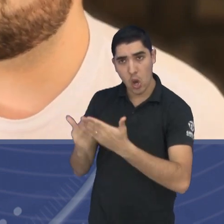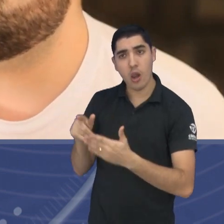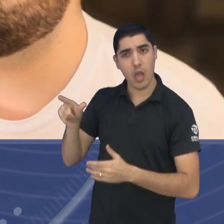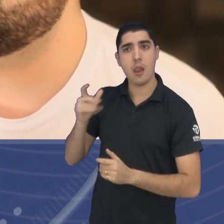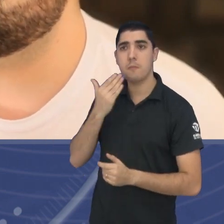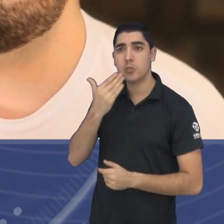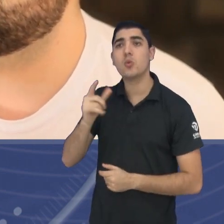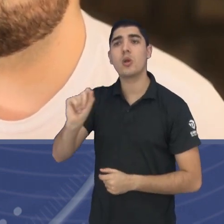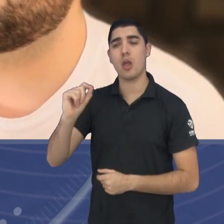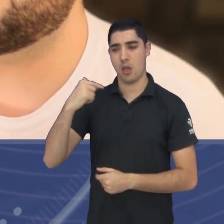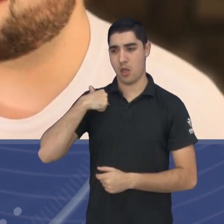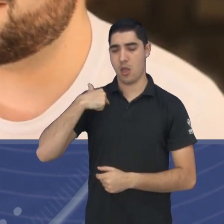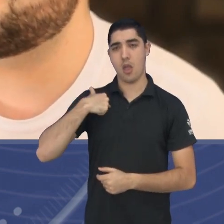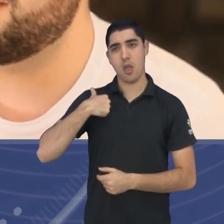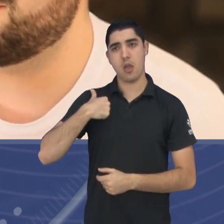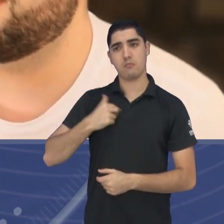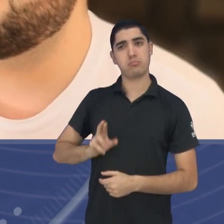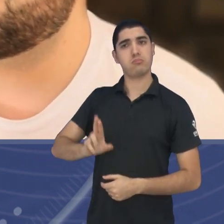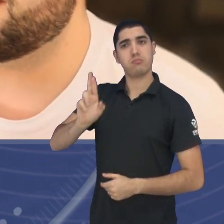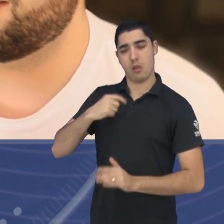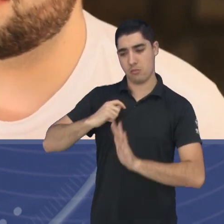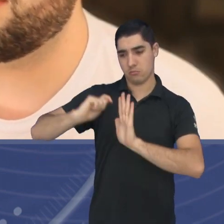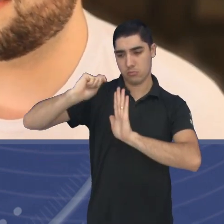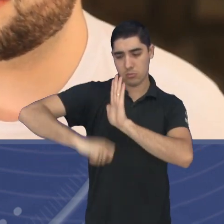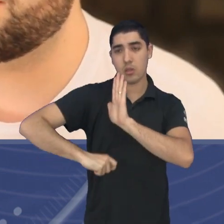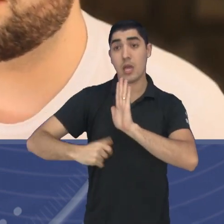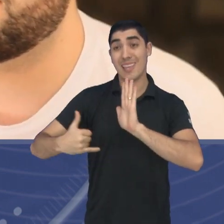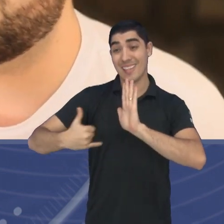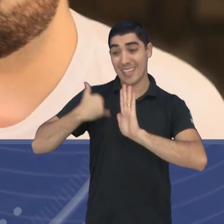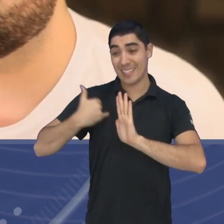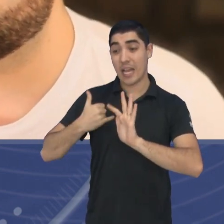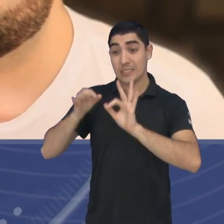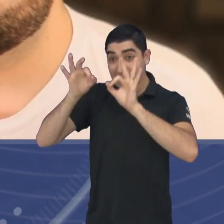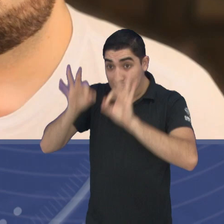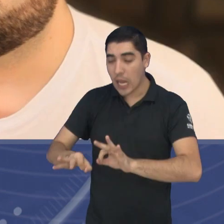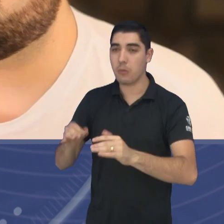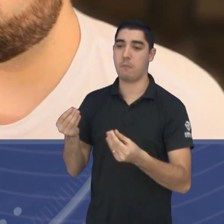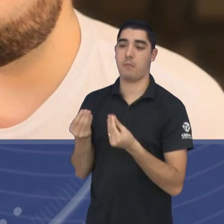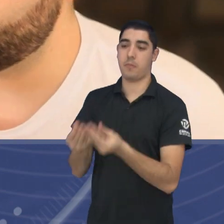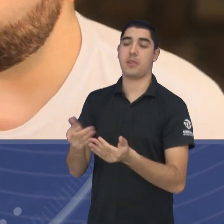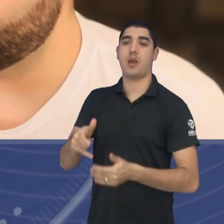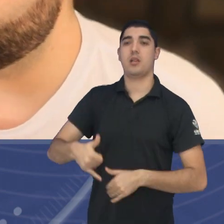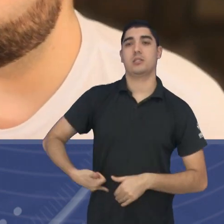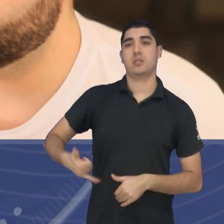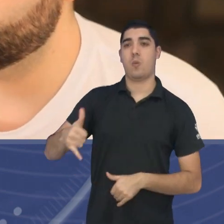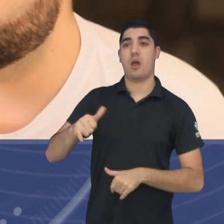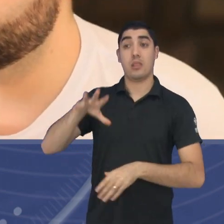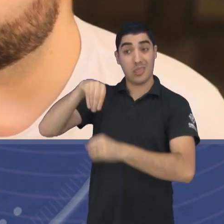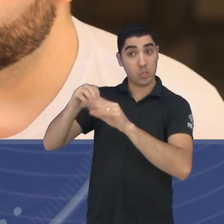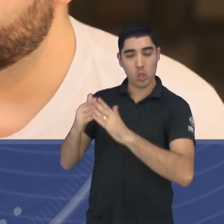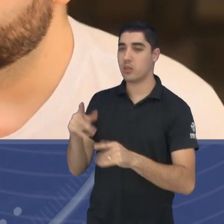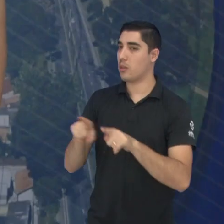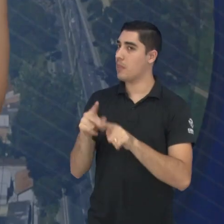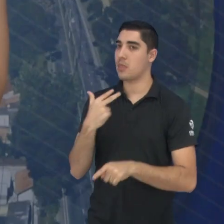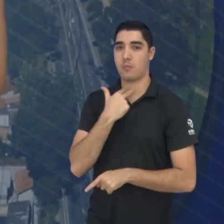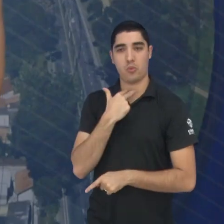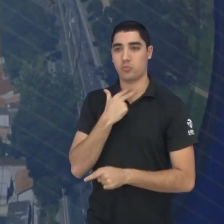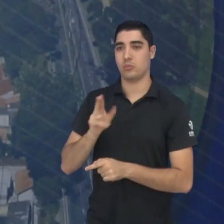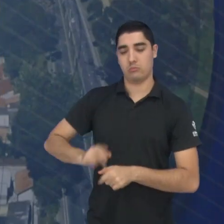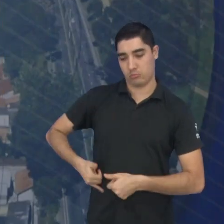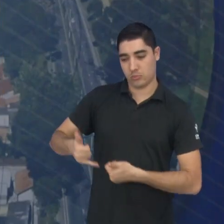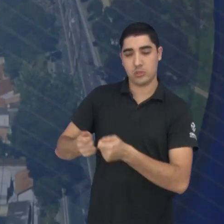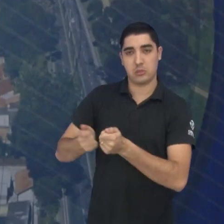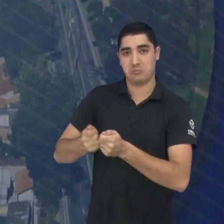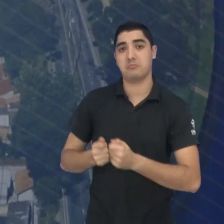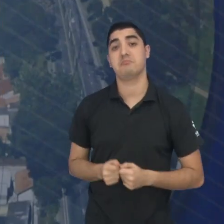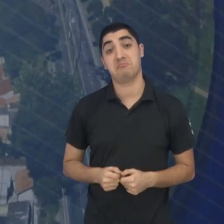de compromisso de uma idade mínima para dar o celular na mão de uma criança. Sim, é um assunto bastante pertinente. Bom, e a